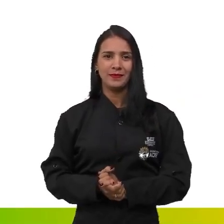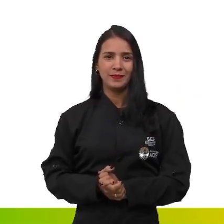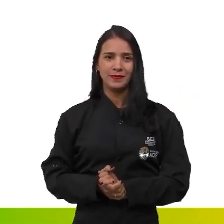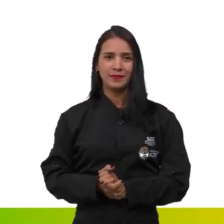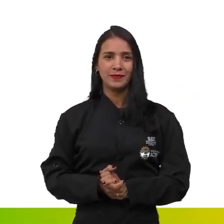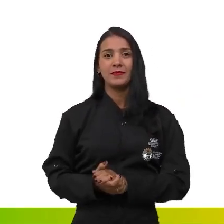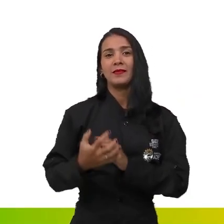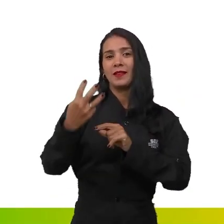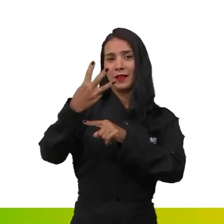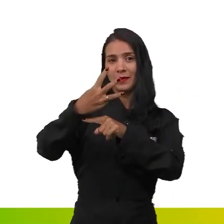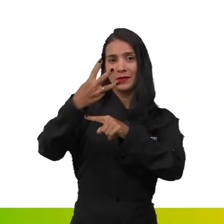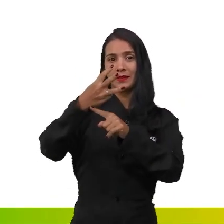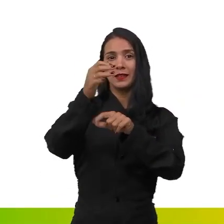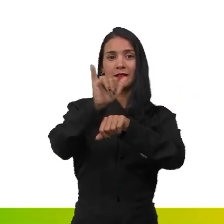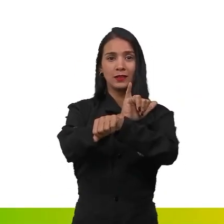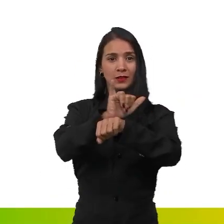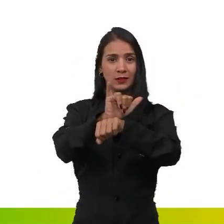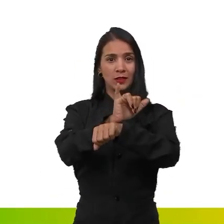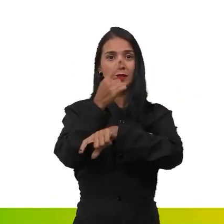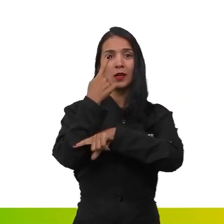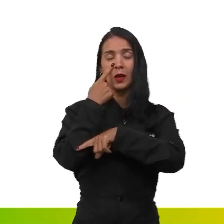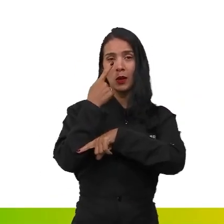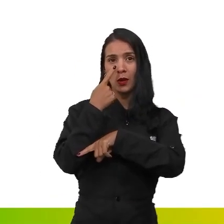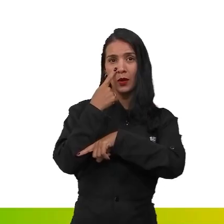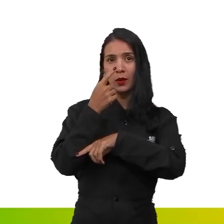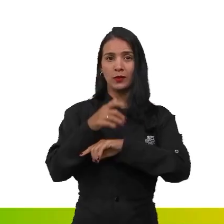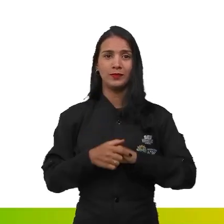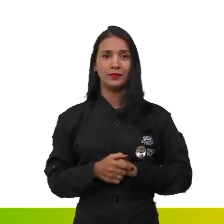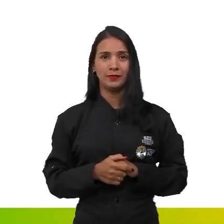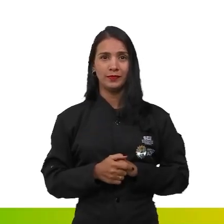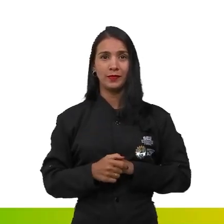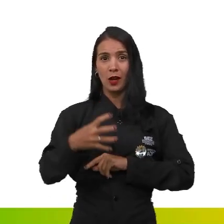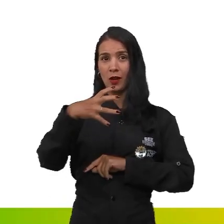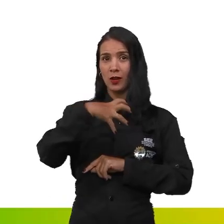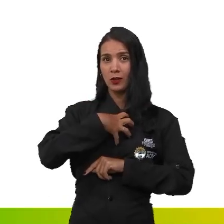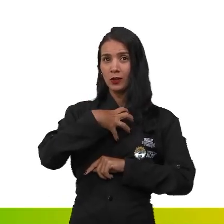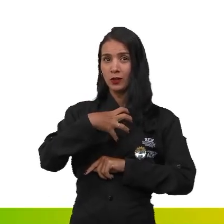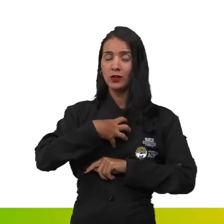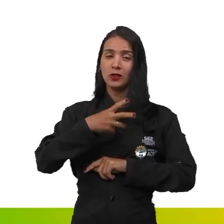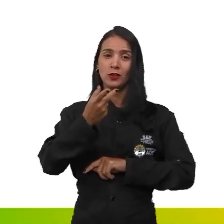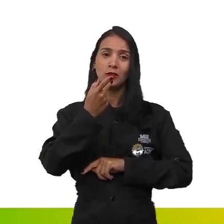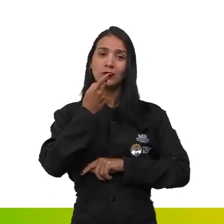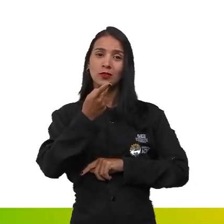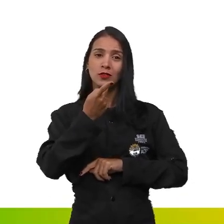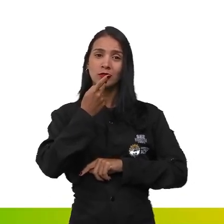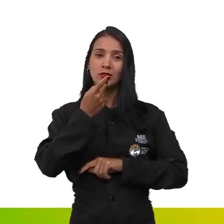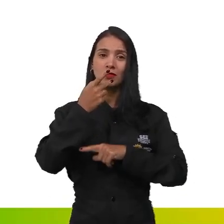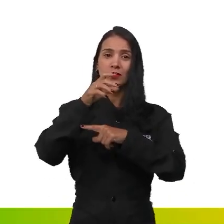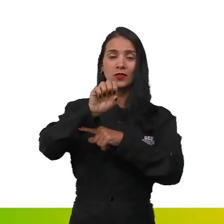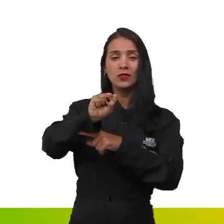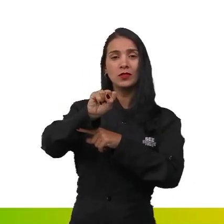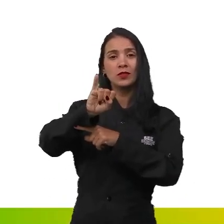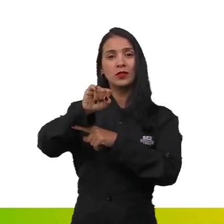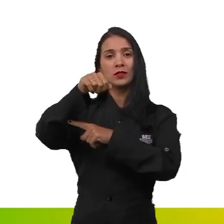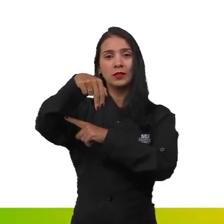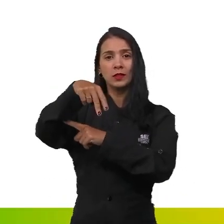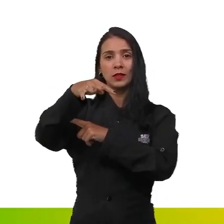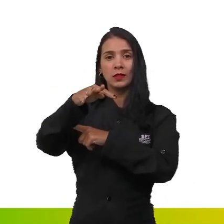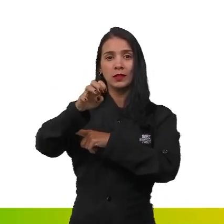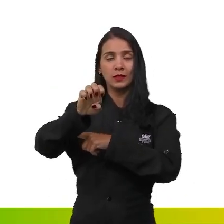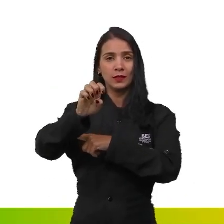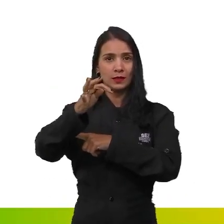terceira estratégia que aparece aí para vocês é a voz passiva sintética. Então, utiliza-se aí